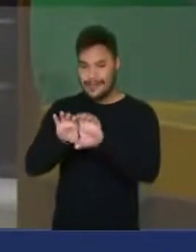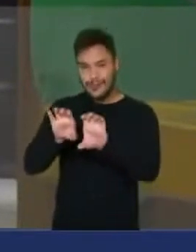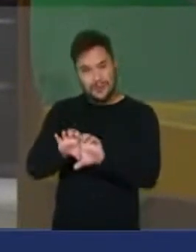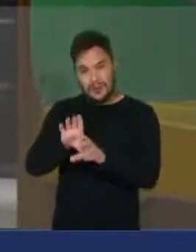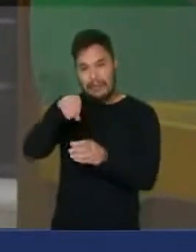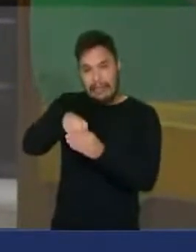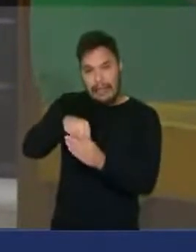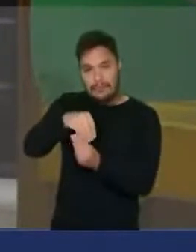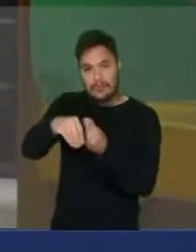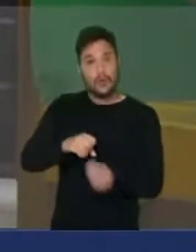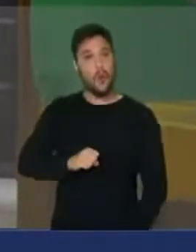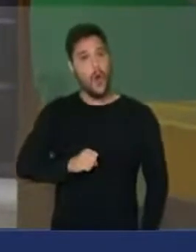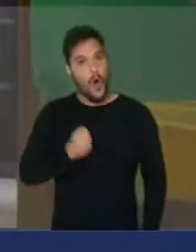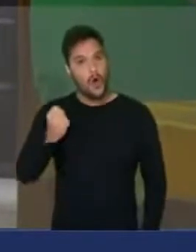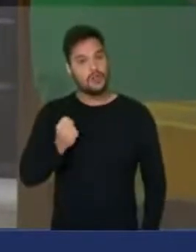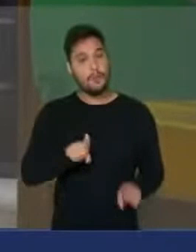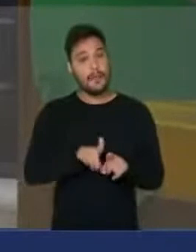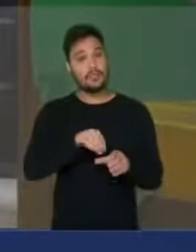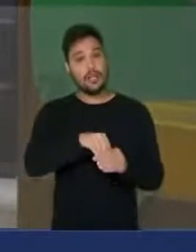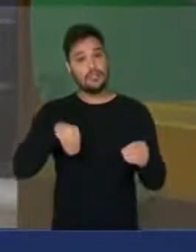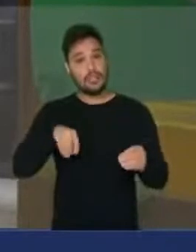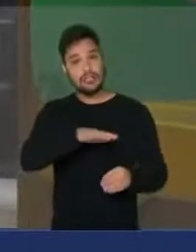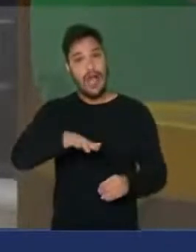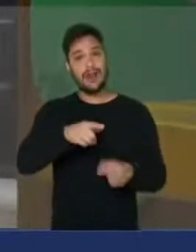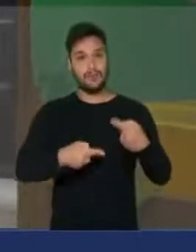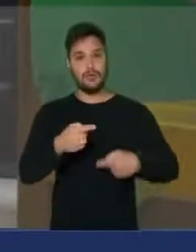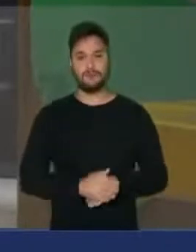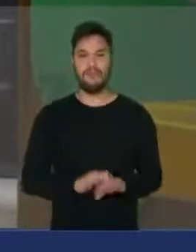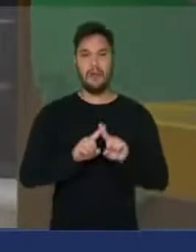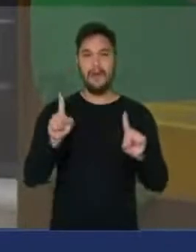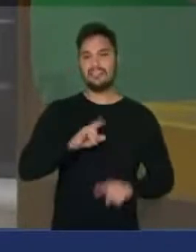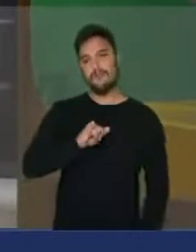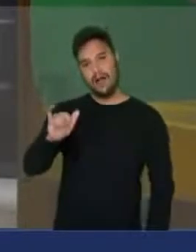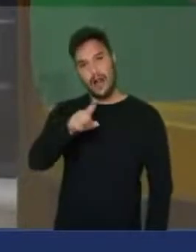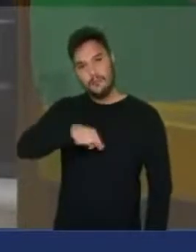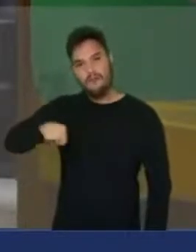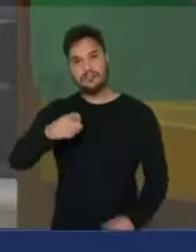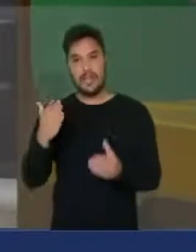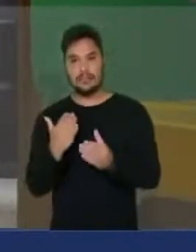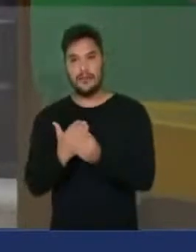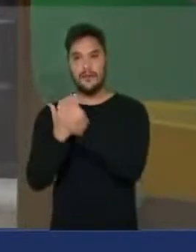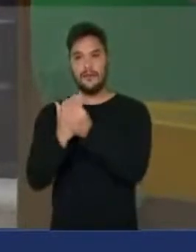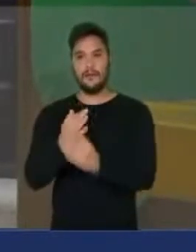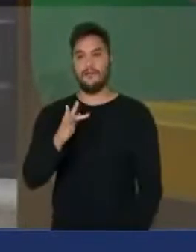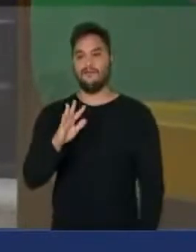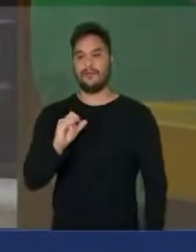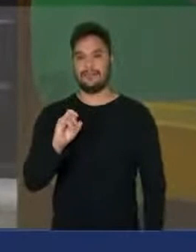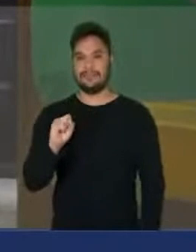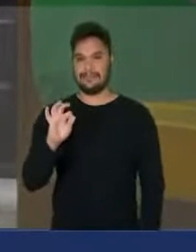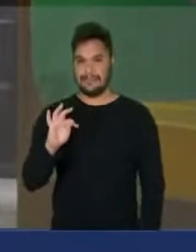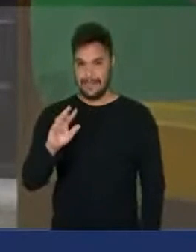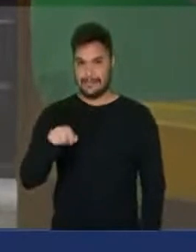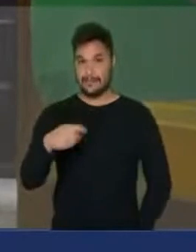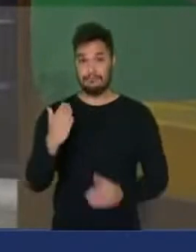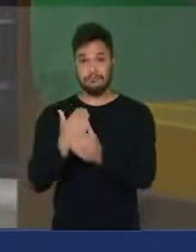espaço político. Mas eu digo para esses fascistas que querem nos ridicularizar que nós somos